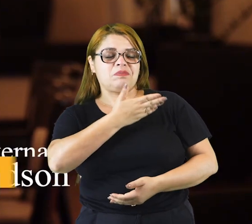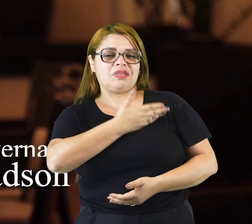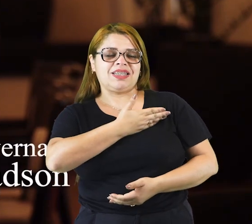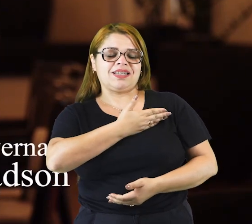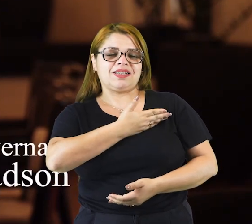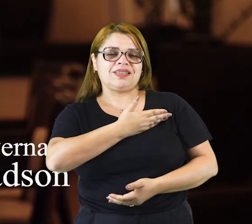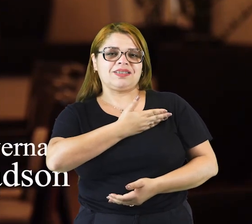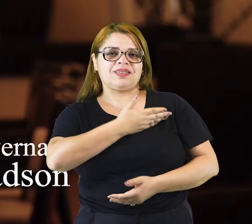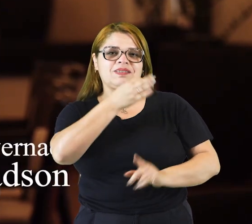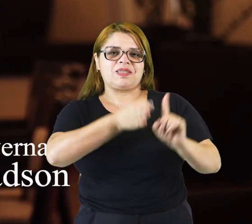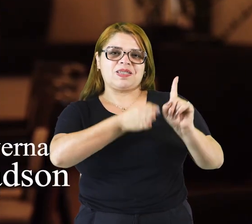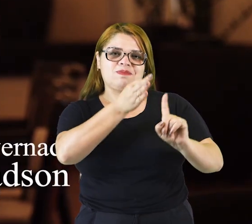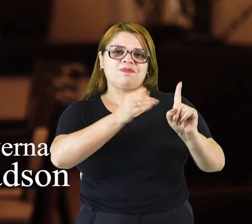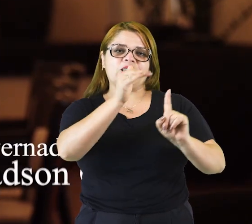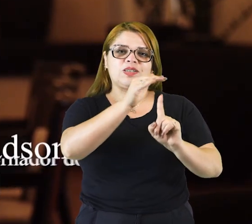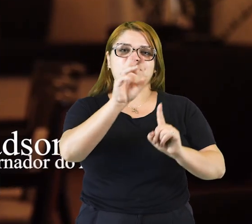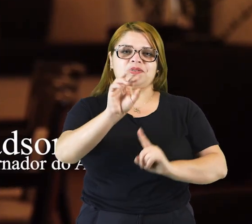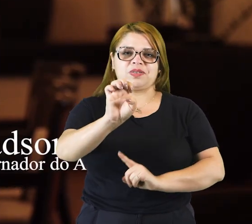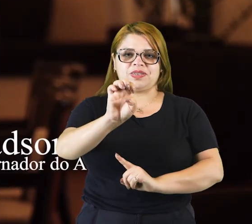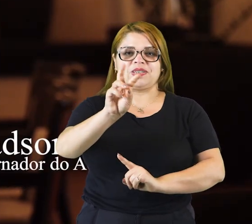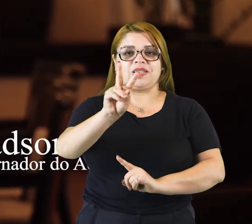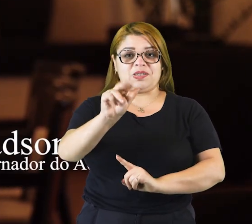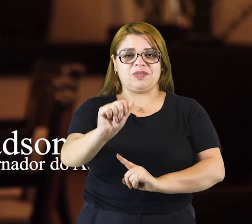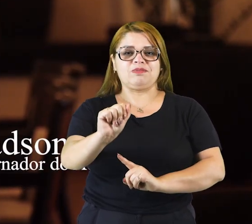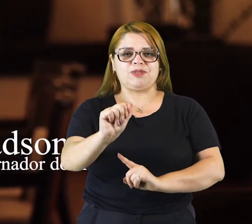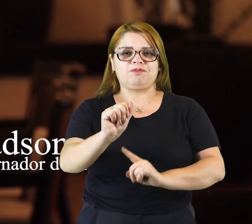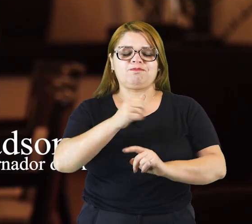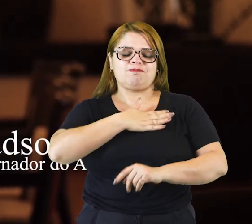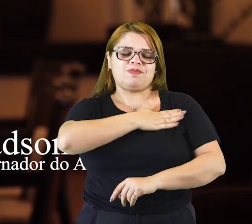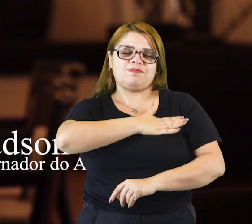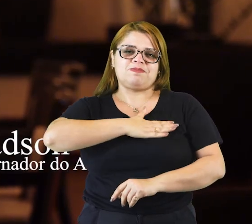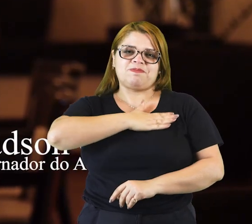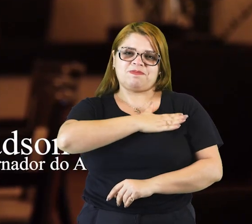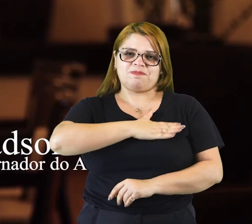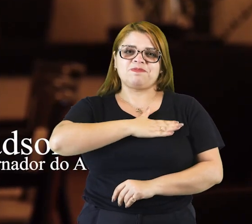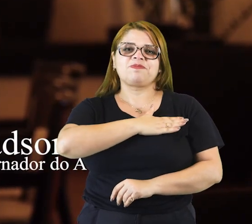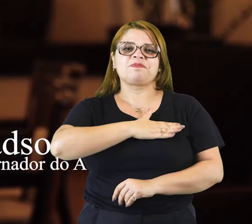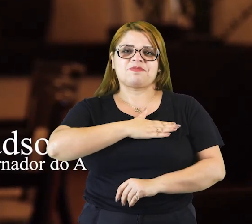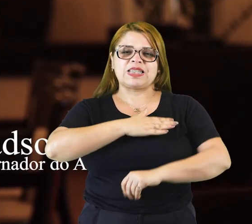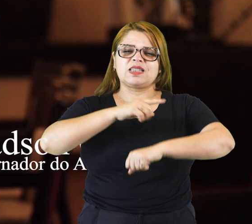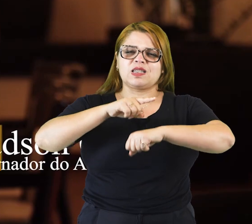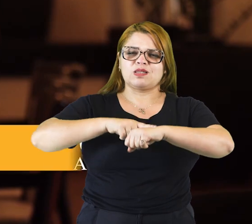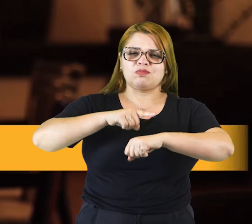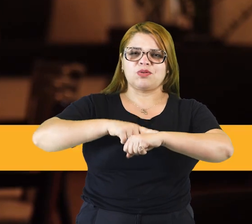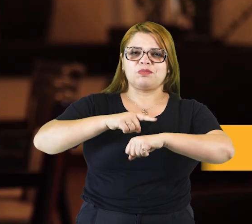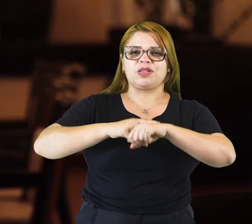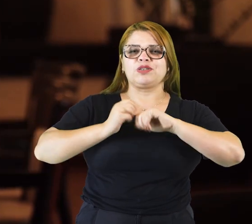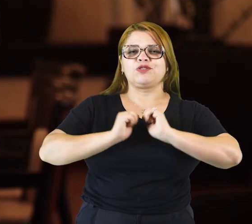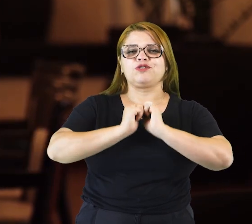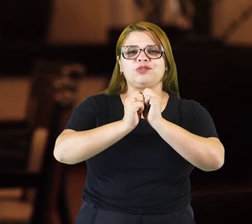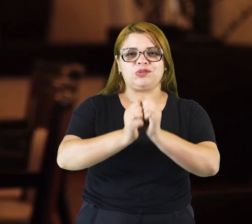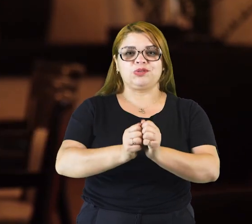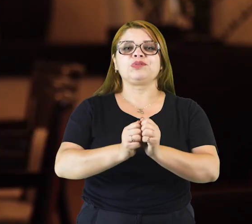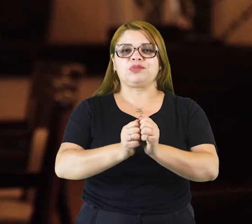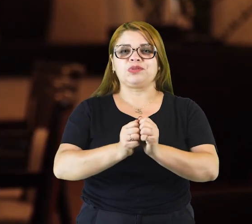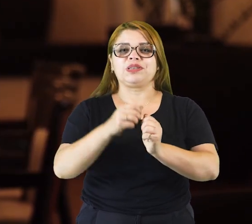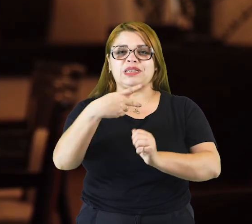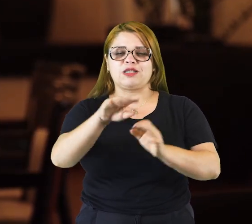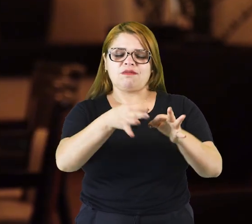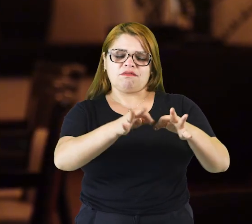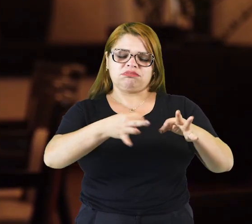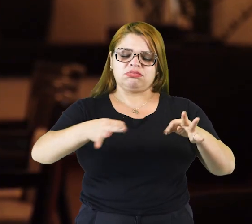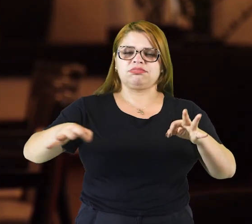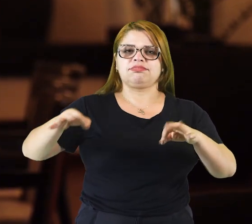amiga desembargadora Eva Evangelista, quanta honra poder fazer parte deste momento da